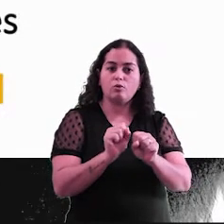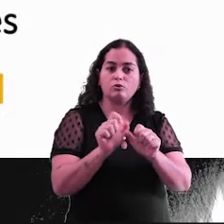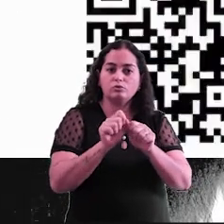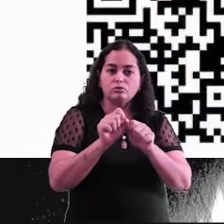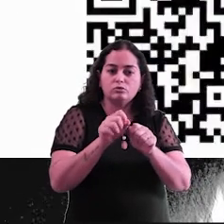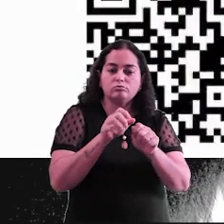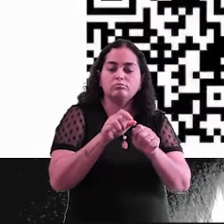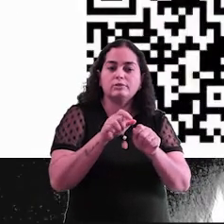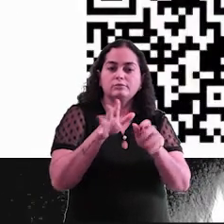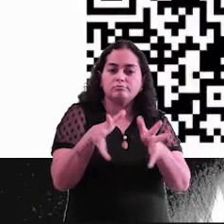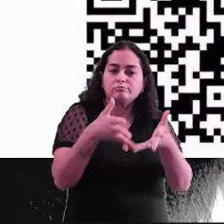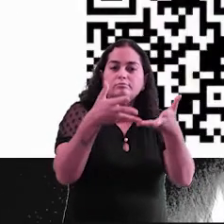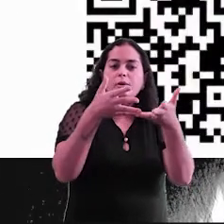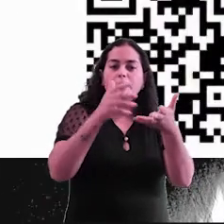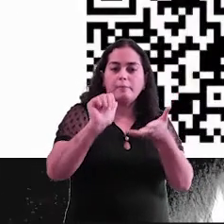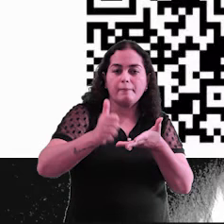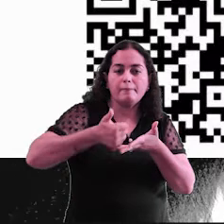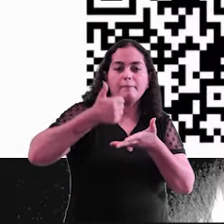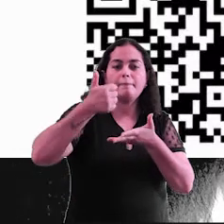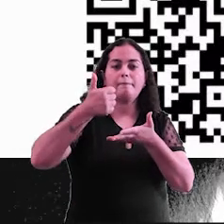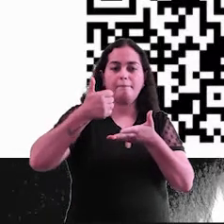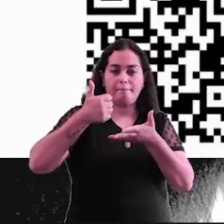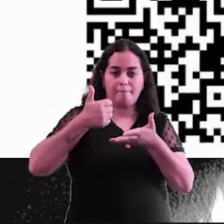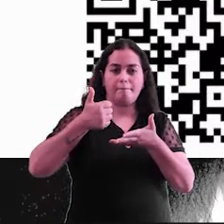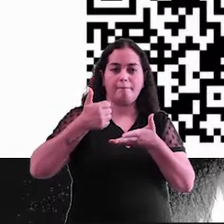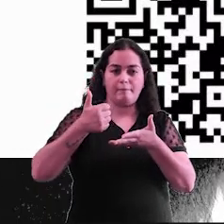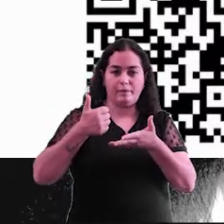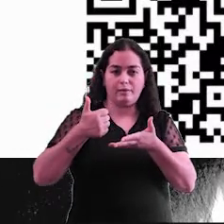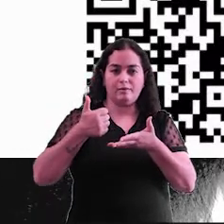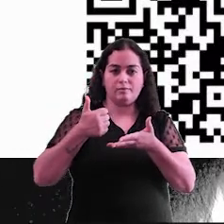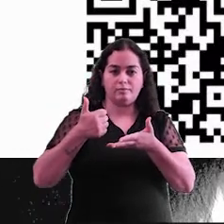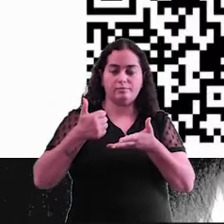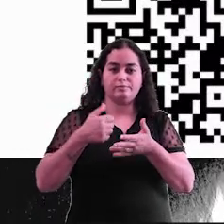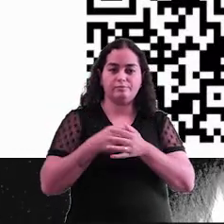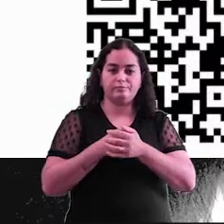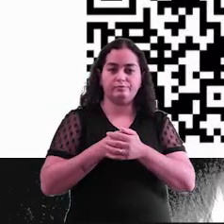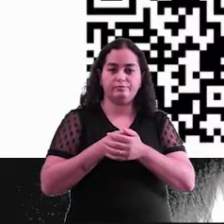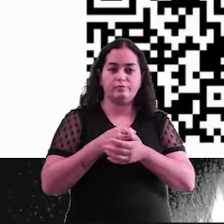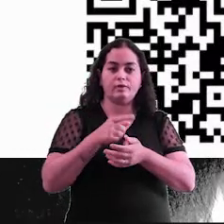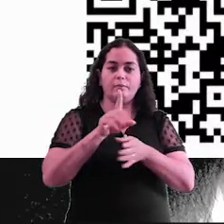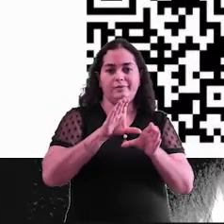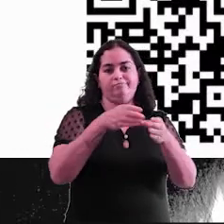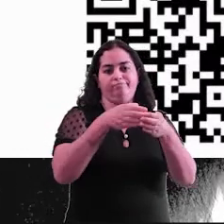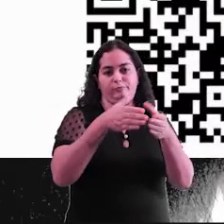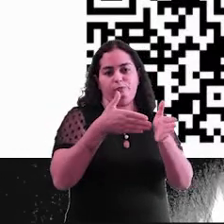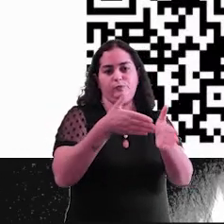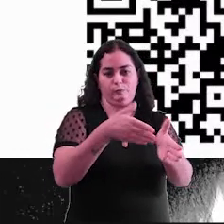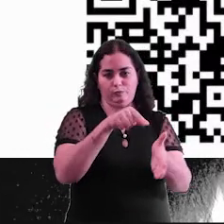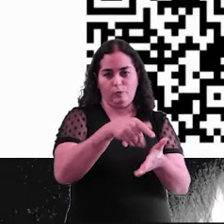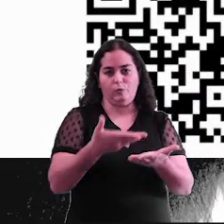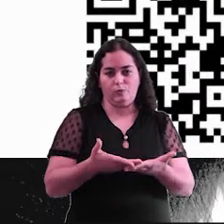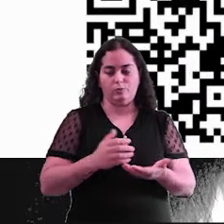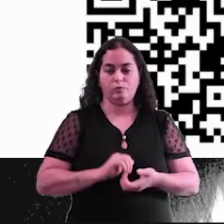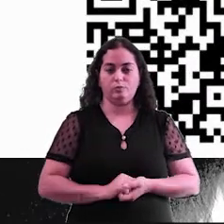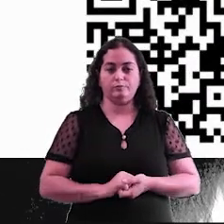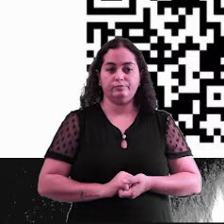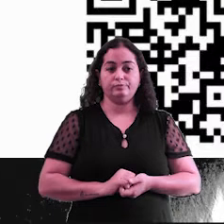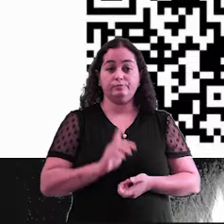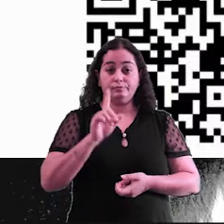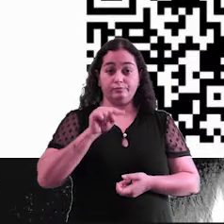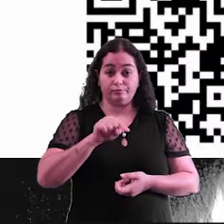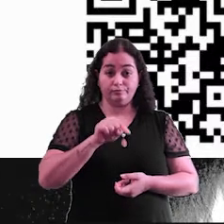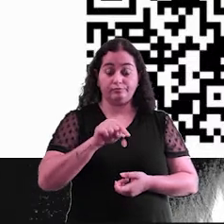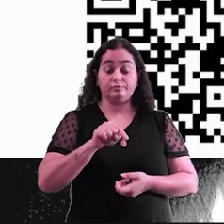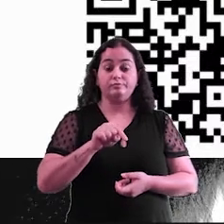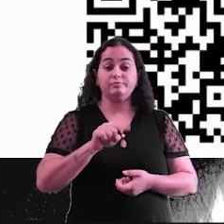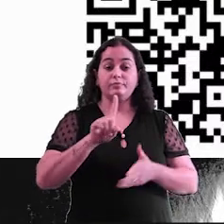aprimorá-las para esse público. Então, aqui eu vou trazer brevemente alguns dados de uma aluna minha de mestrado, que foi a Mariana